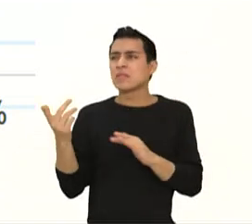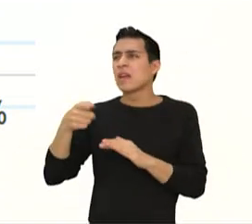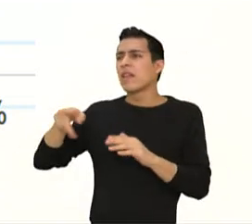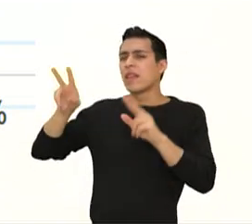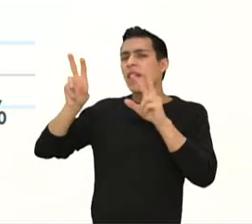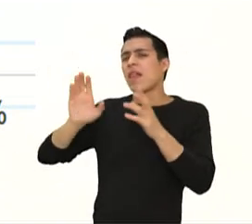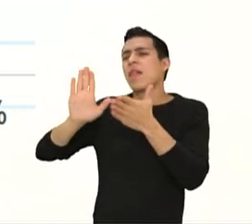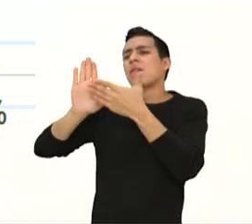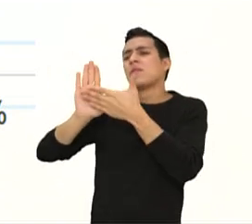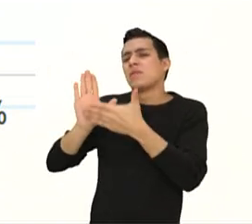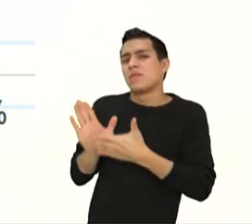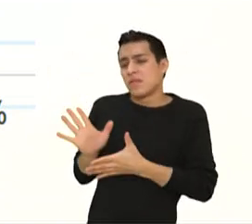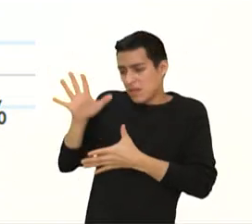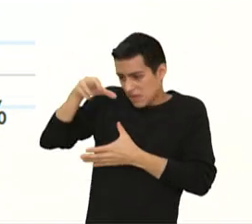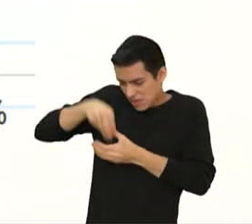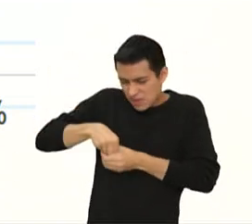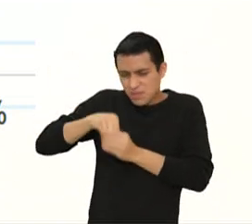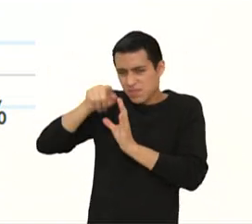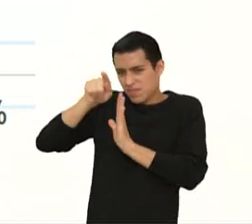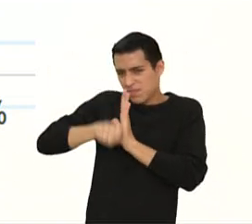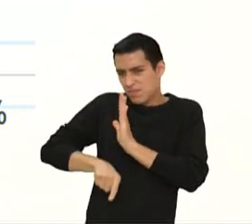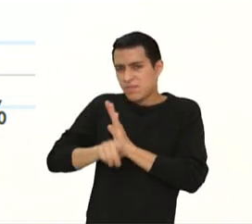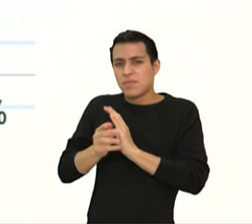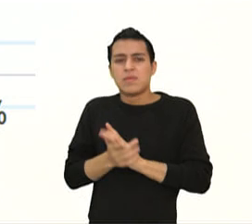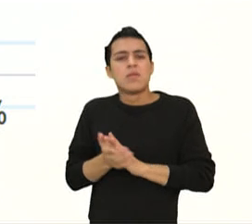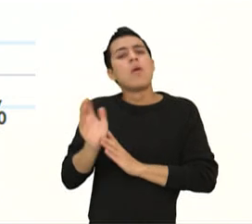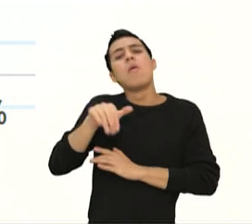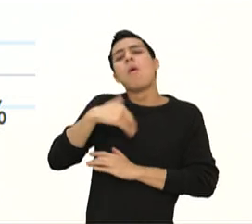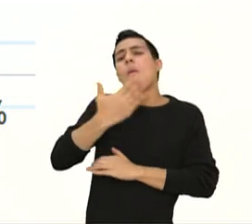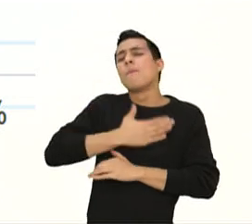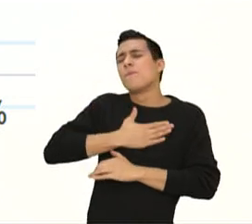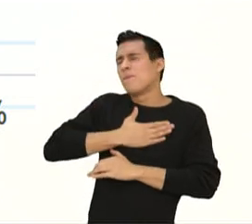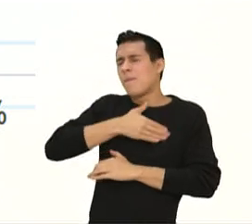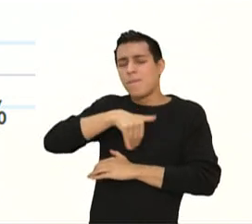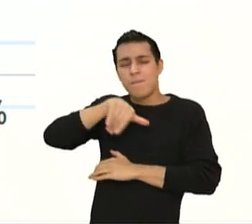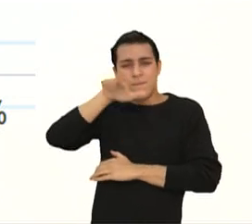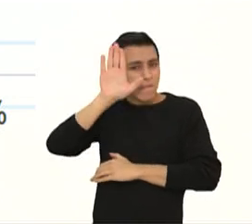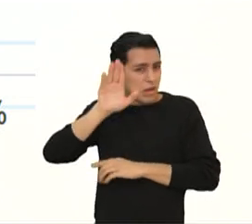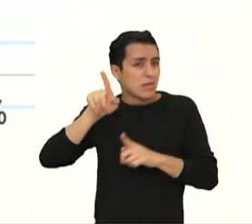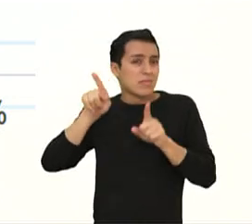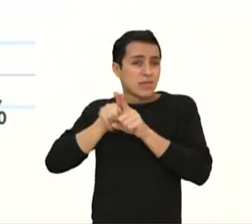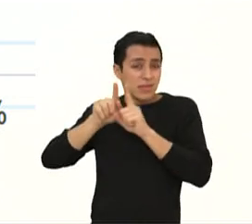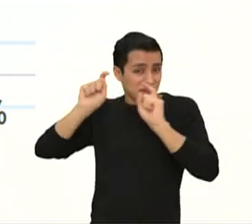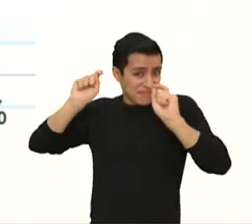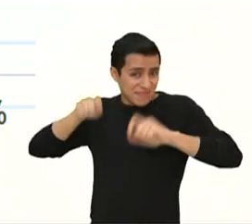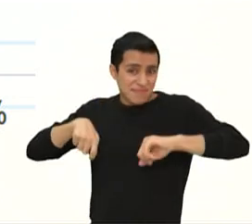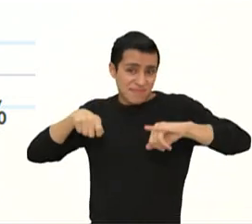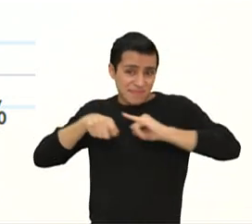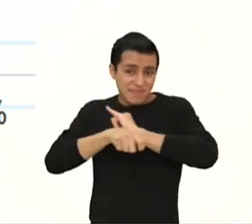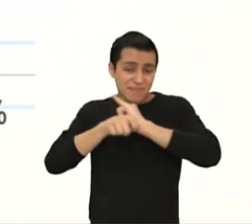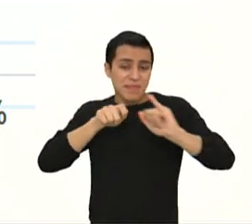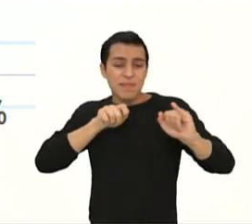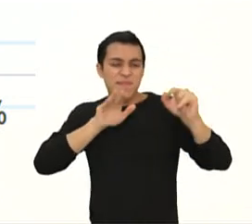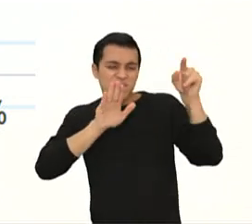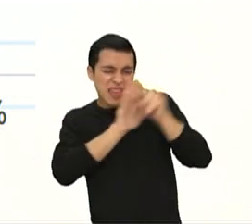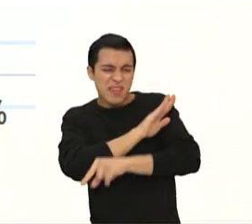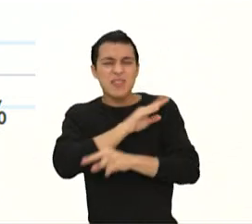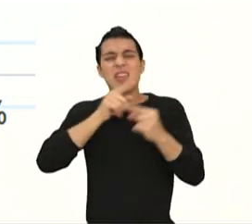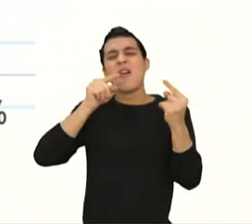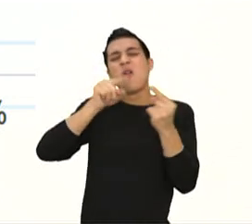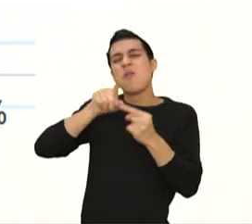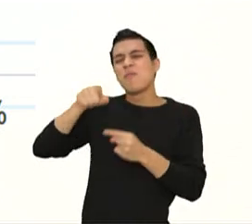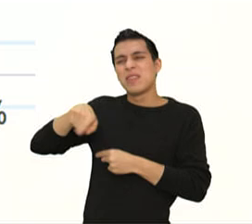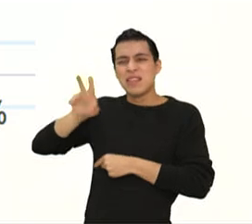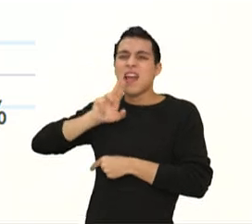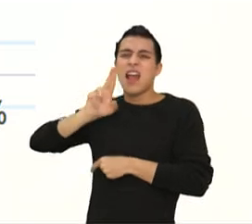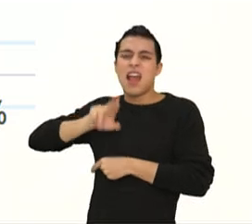temas abordados no assunto é, qual você mais gostou? Também é uma possibilidade de pergunta para